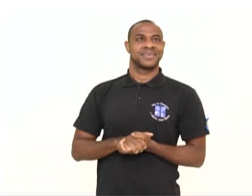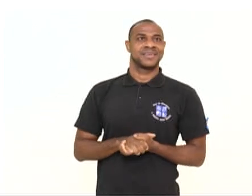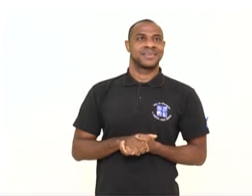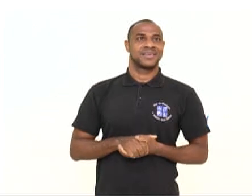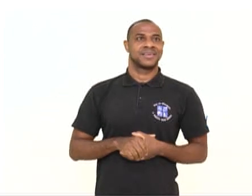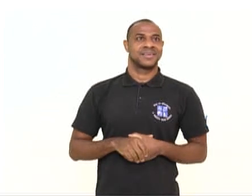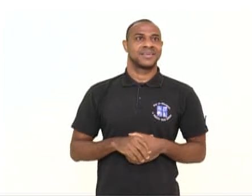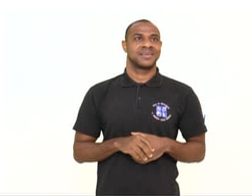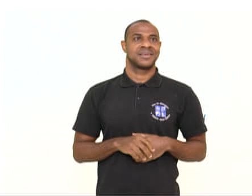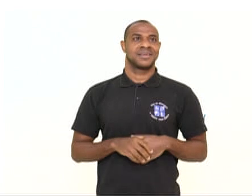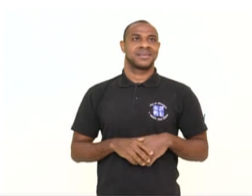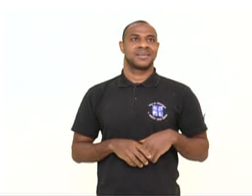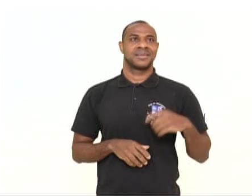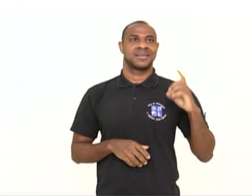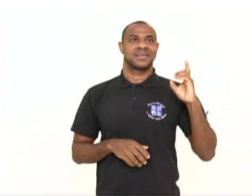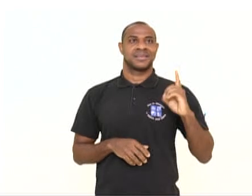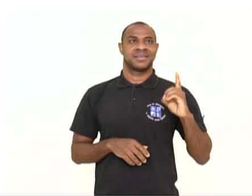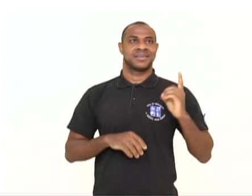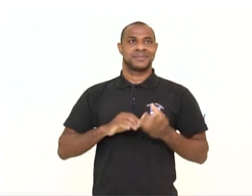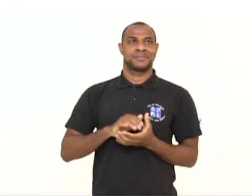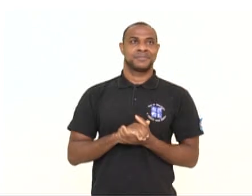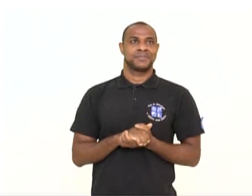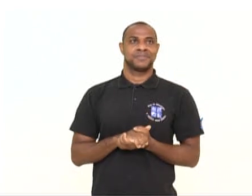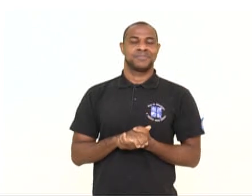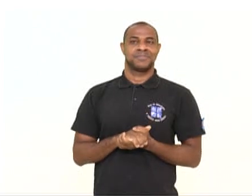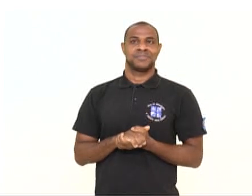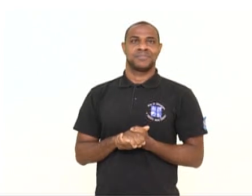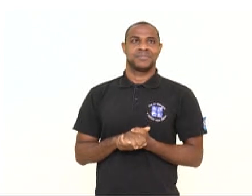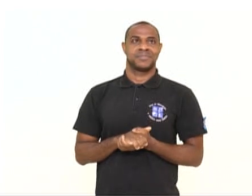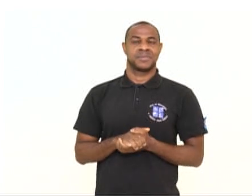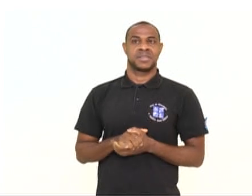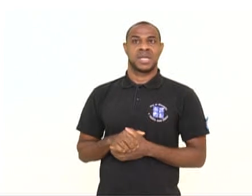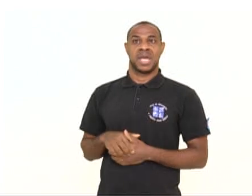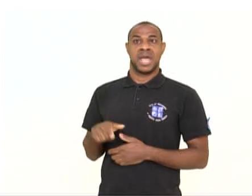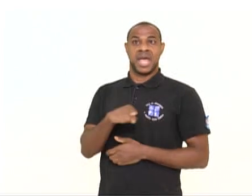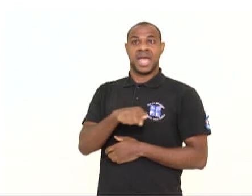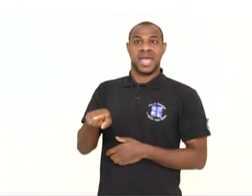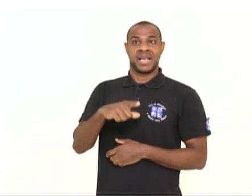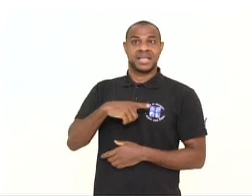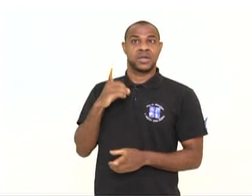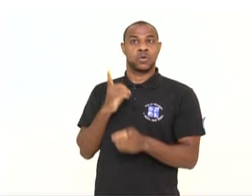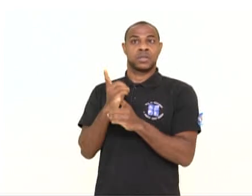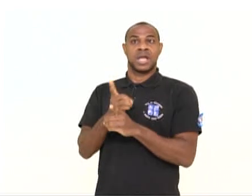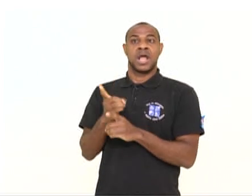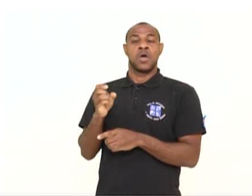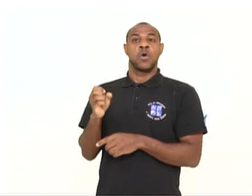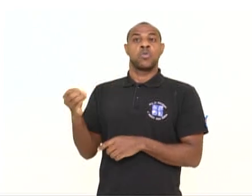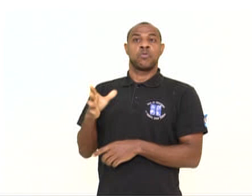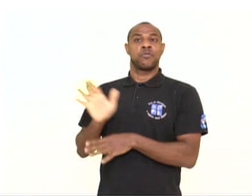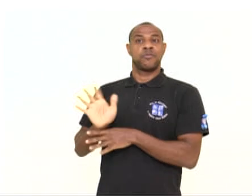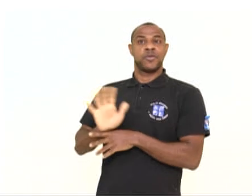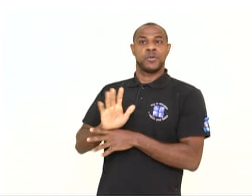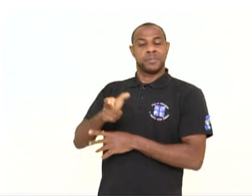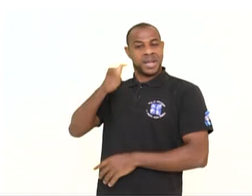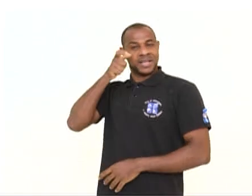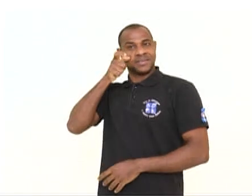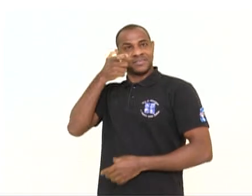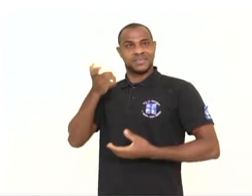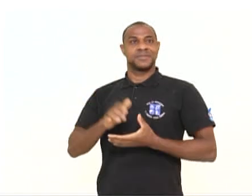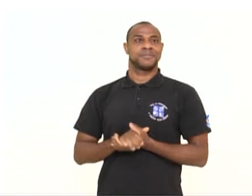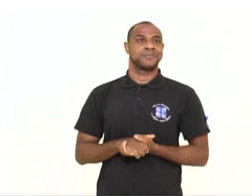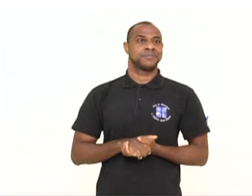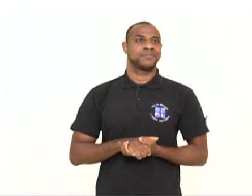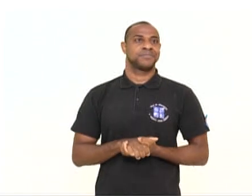He's to find a new series to watch. Ele está encontrar uma nova série para assistir. E they are